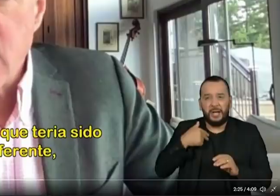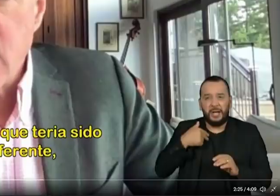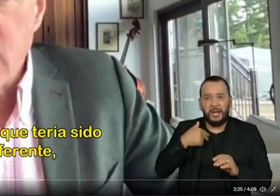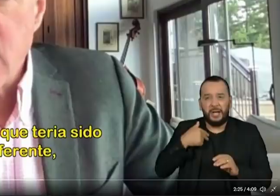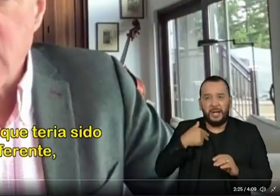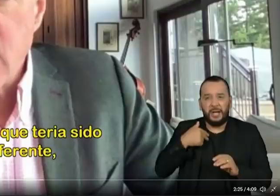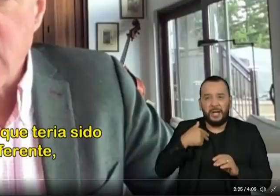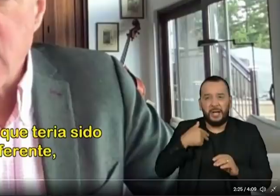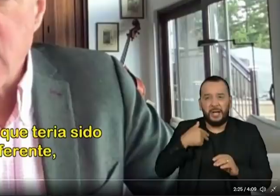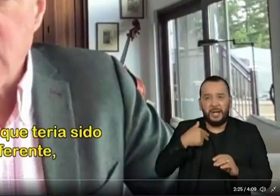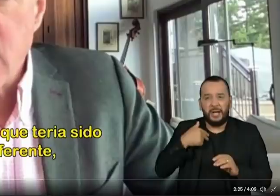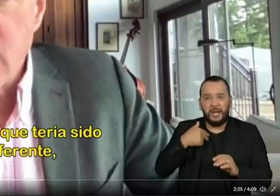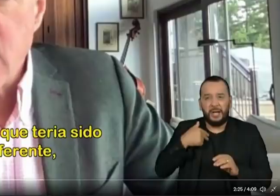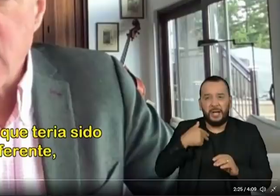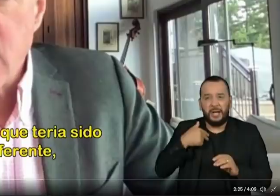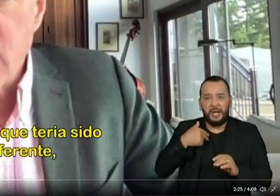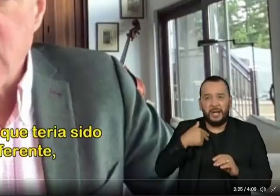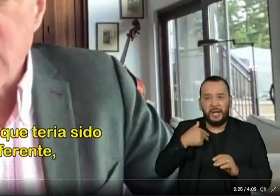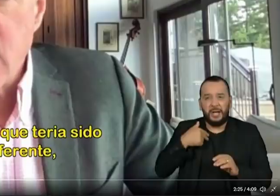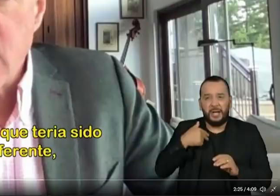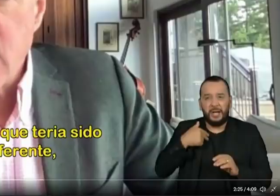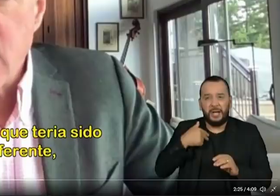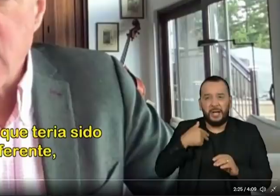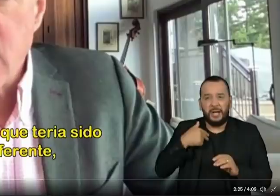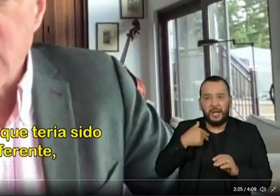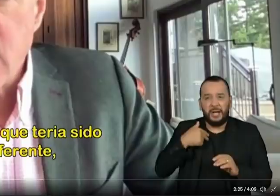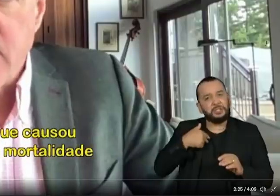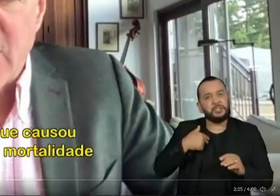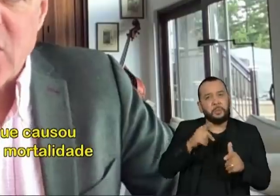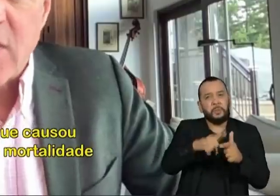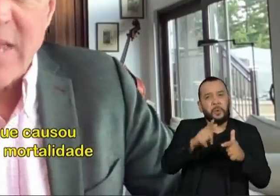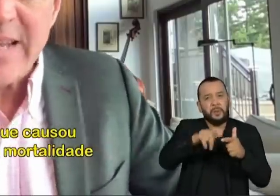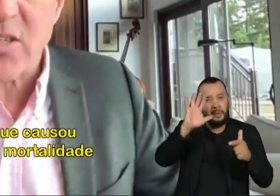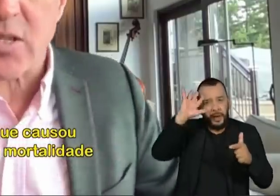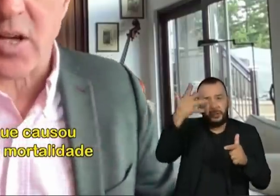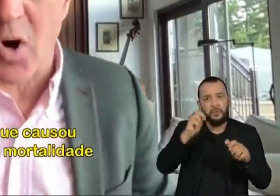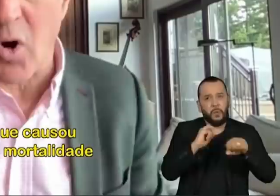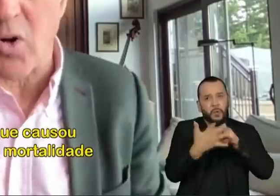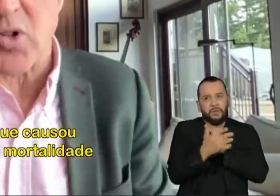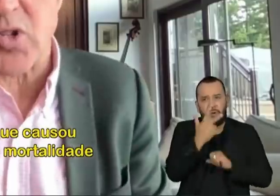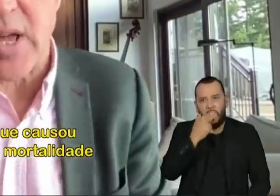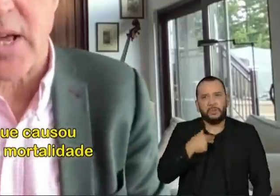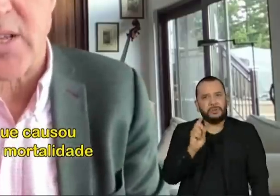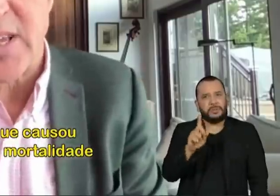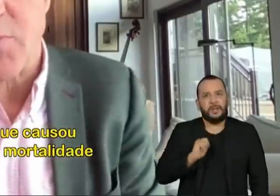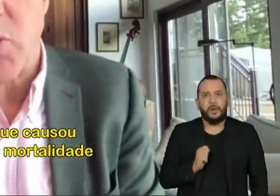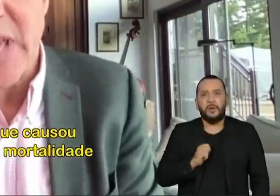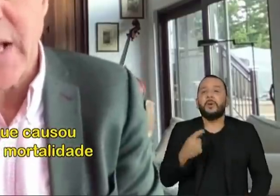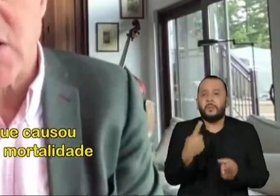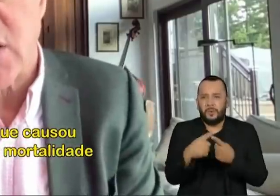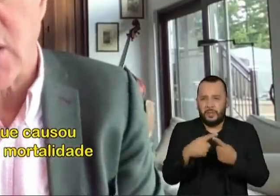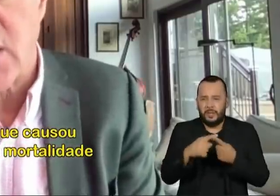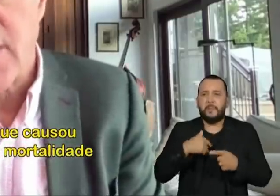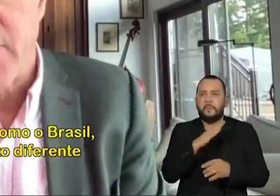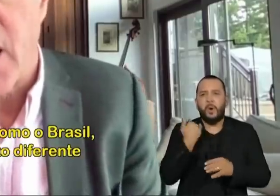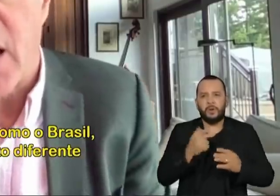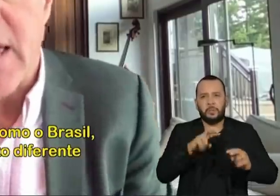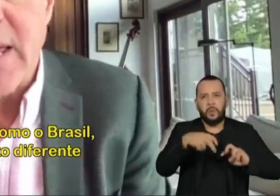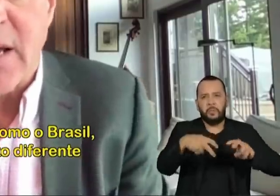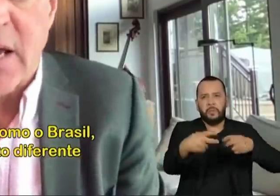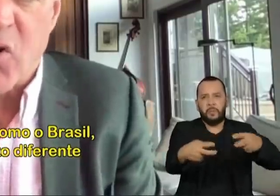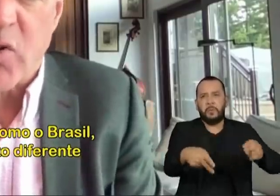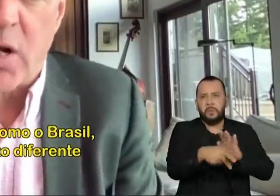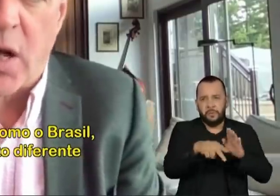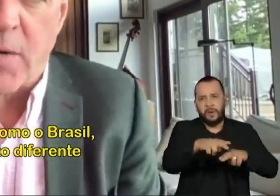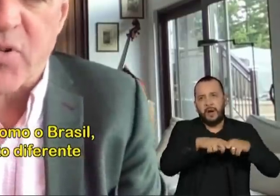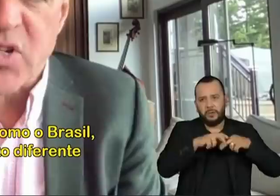no grosso da coisa não teria acontecido. Ele continua explicando. Because the things that caused excess mortality